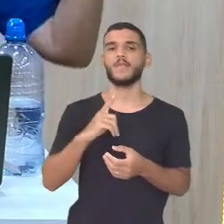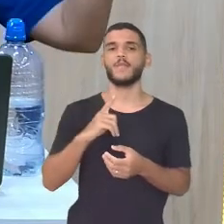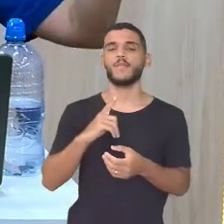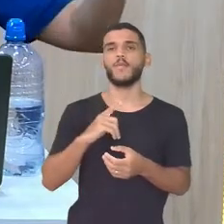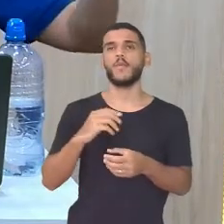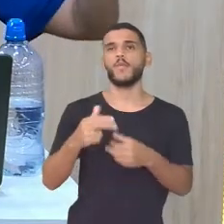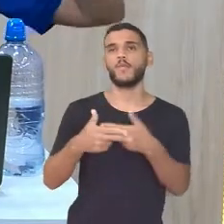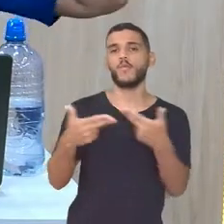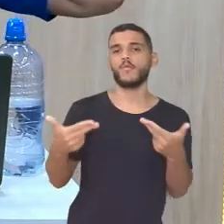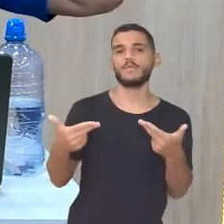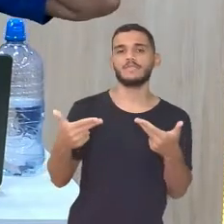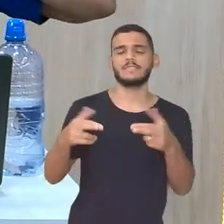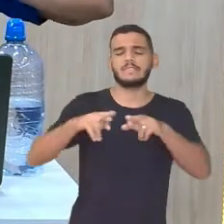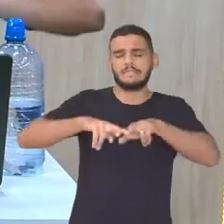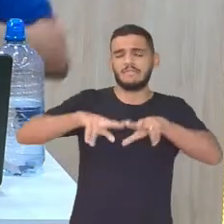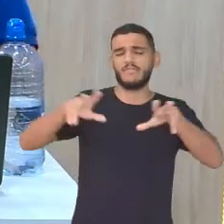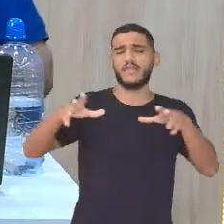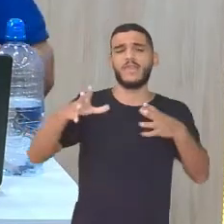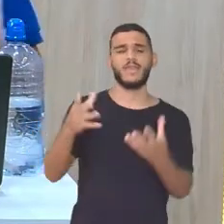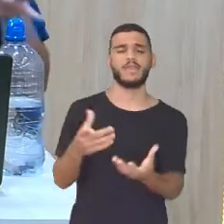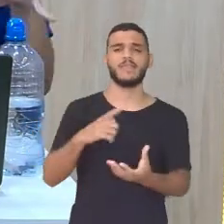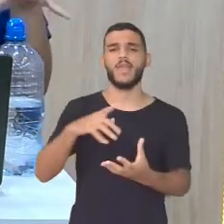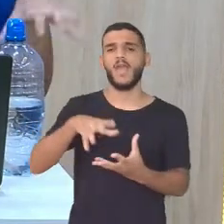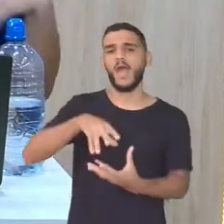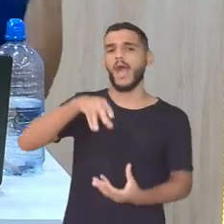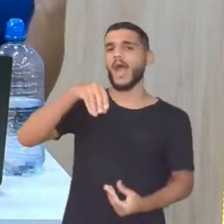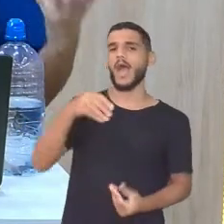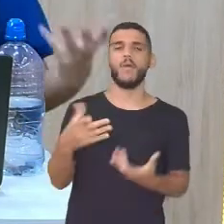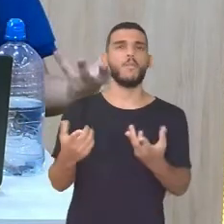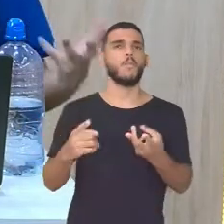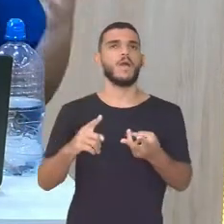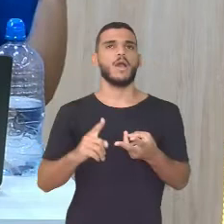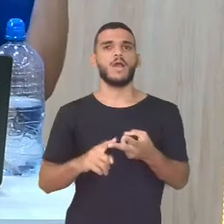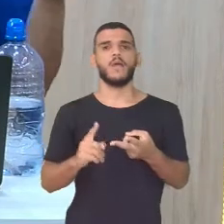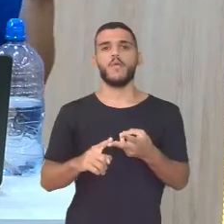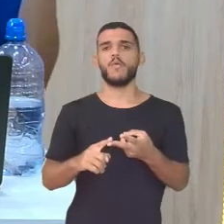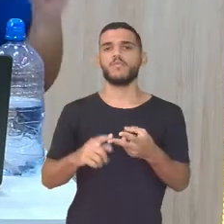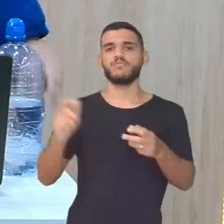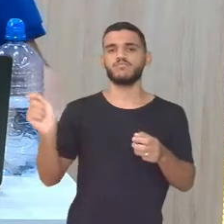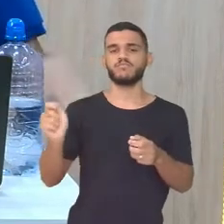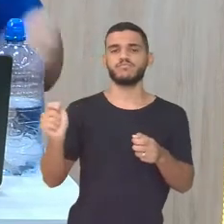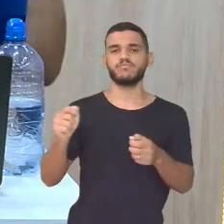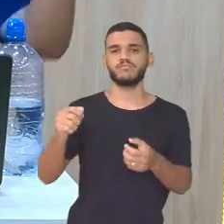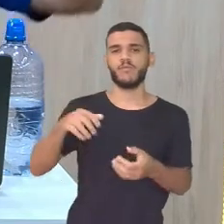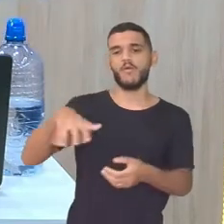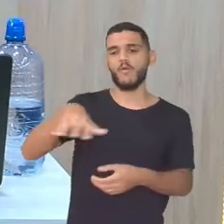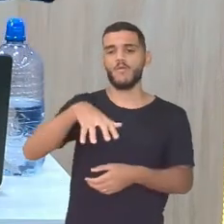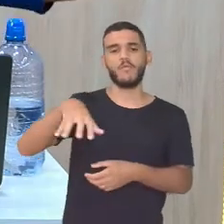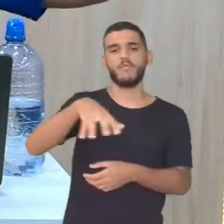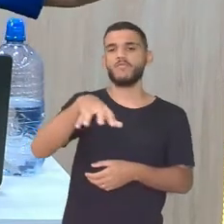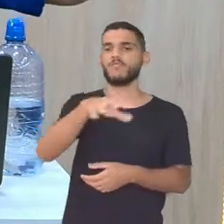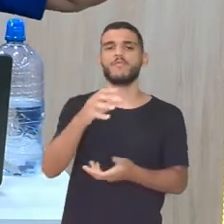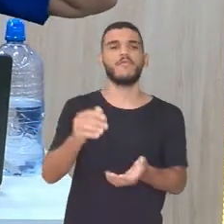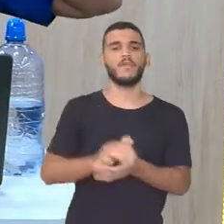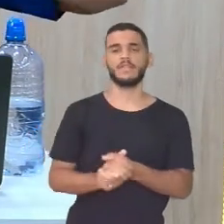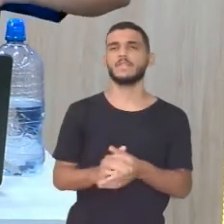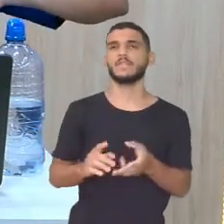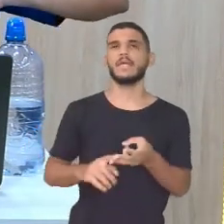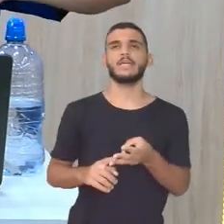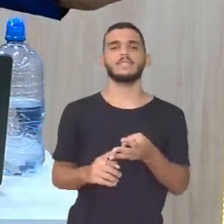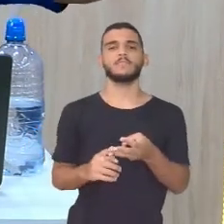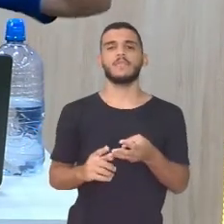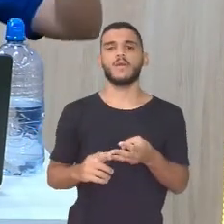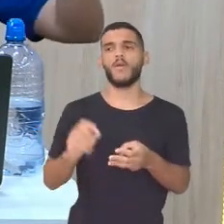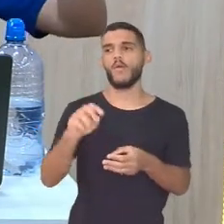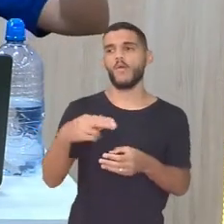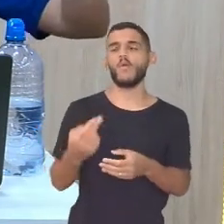como fantasma, ou quando a gente fala de um conto de fada, né, que seria um maravilhoso extremo, assim, que a Você gente tem tem